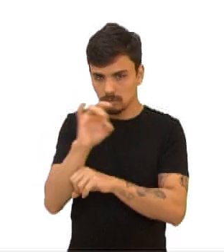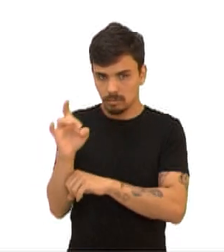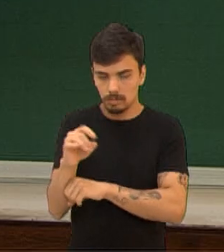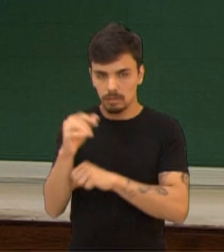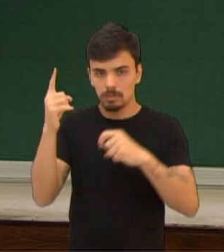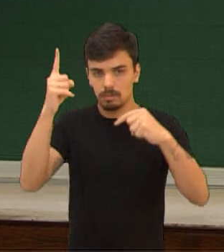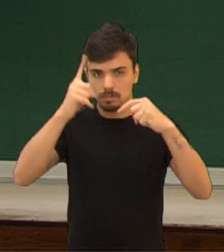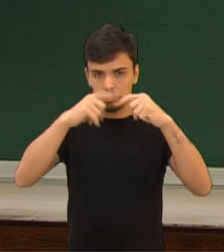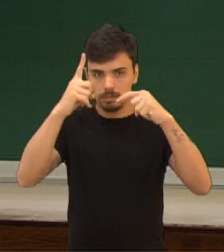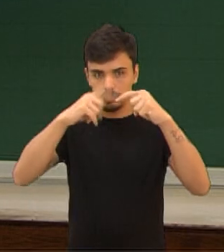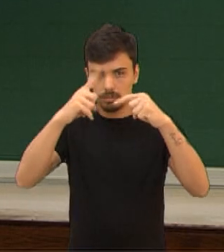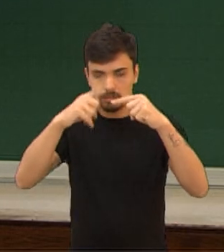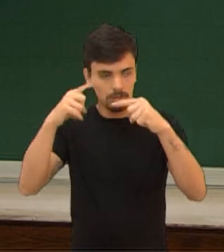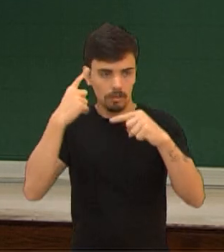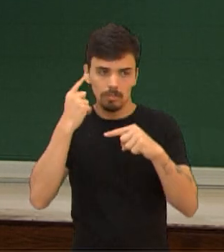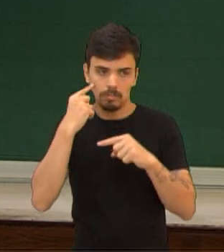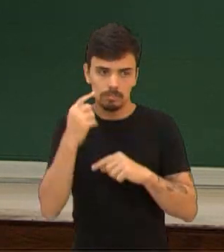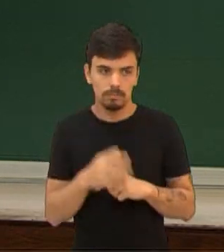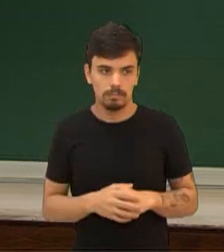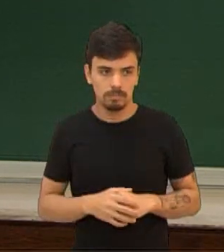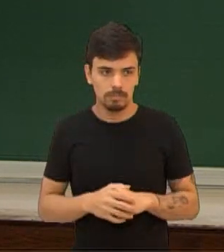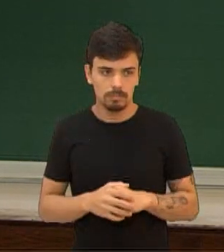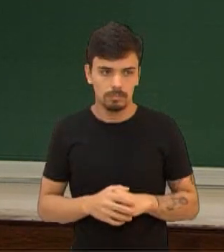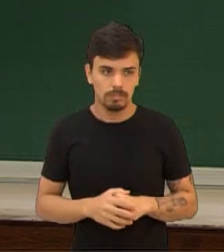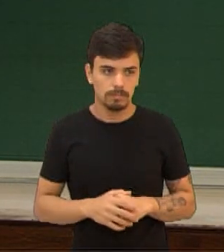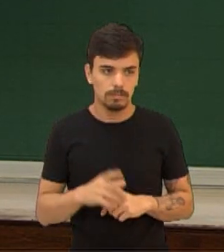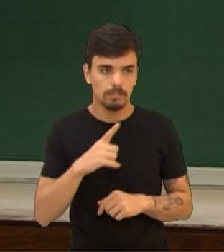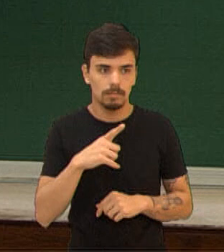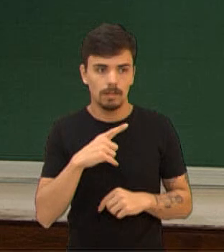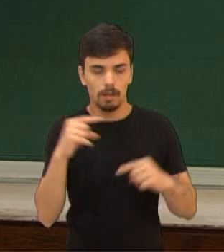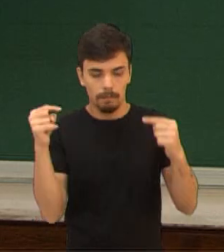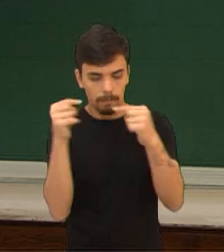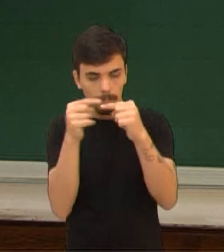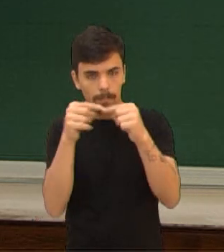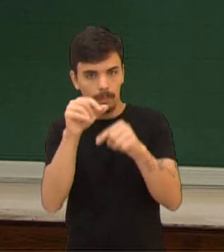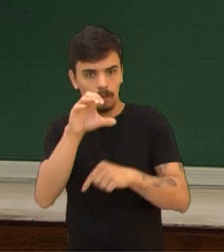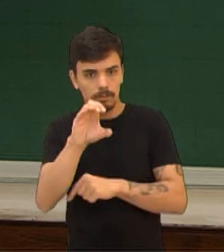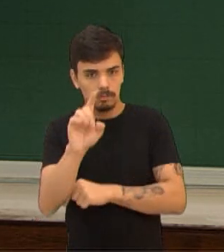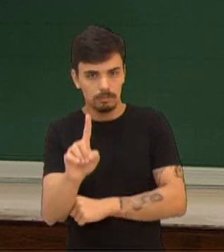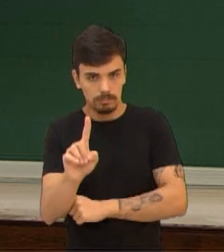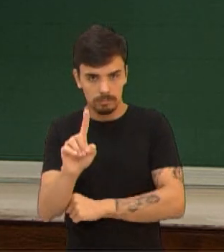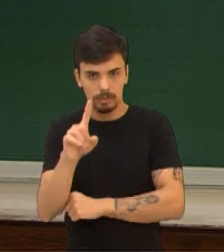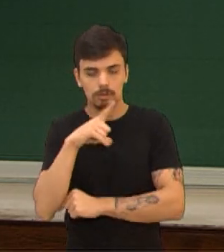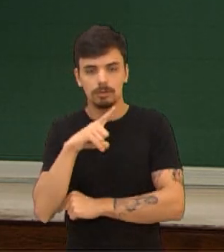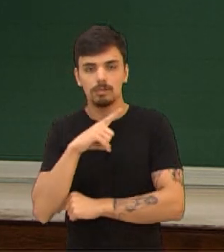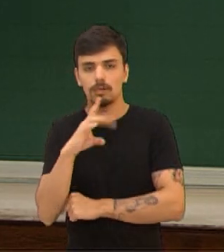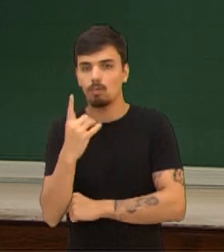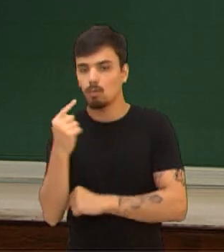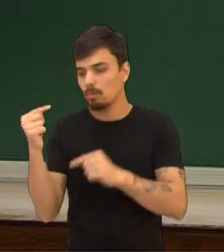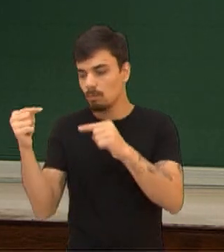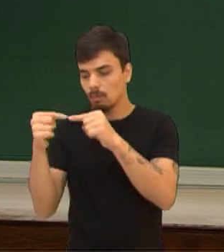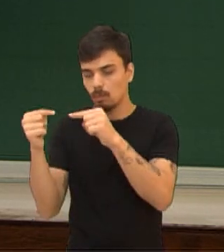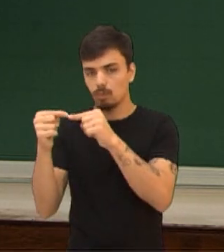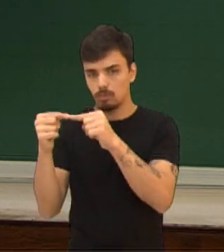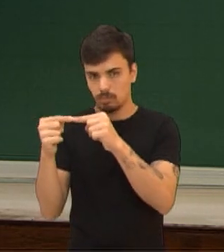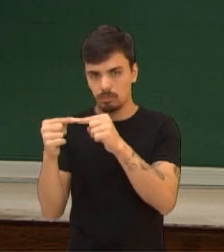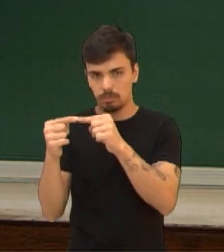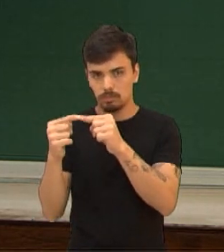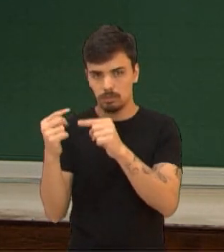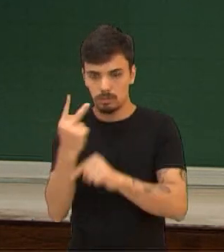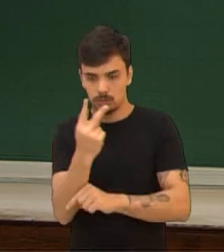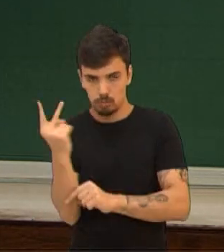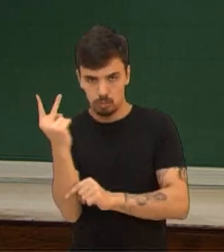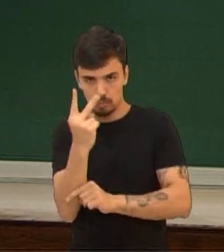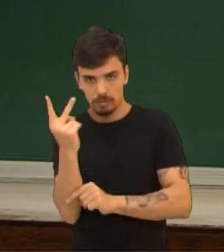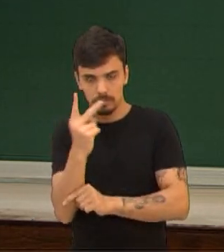tenho um circuito aqui, eu tenho um capacitor C1, que está ligado apenas por um ponto com esses dois capacitores,